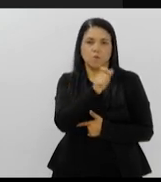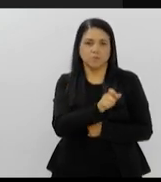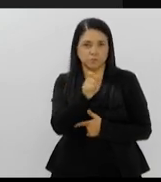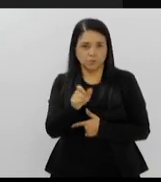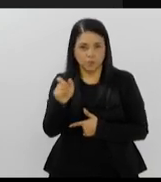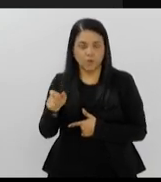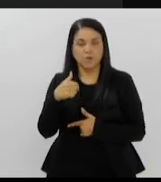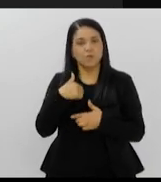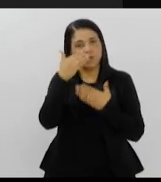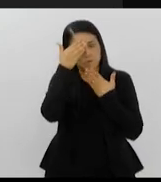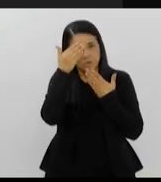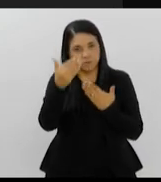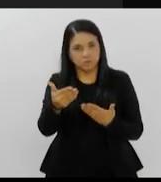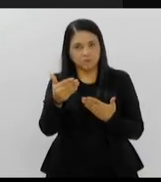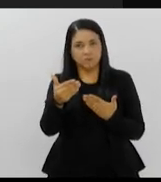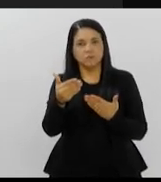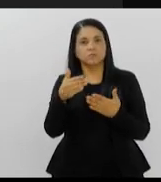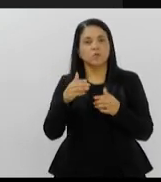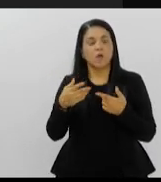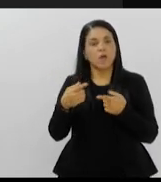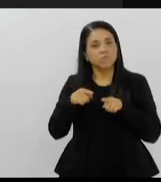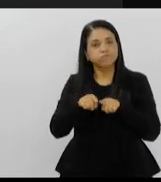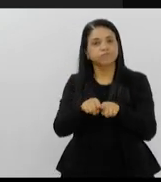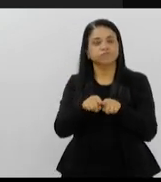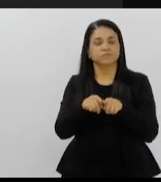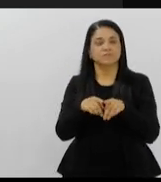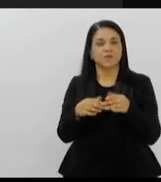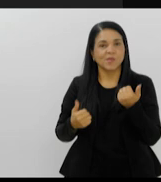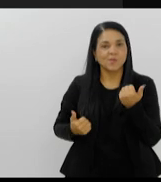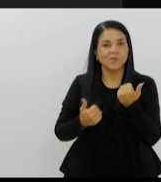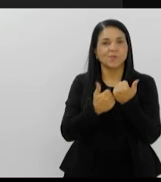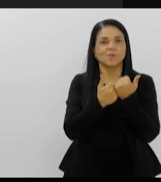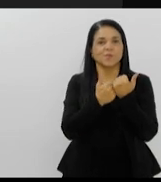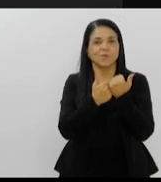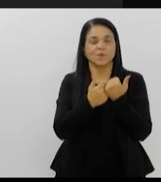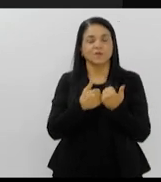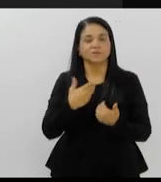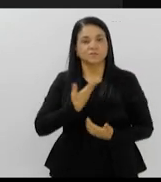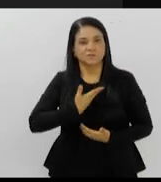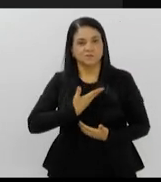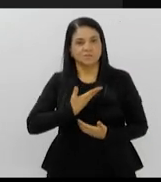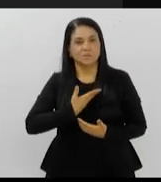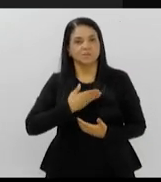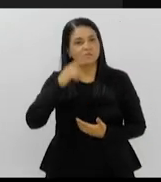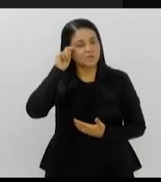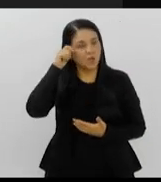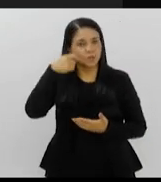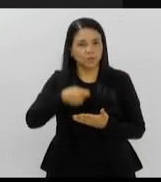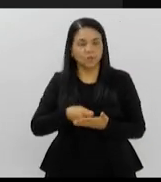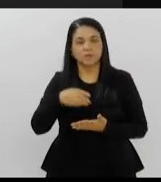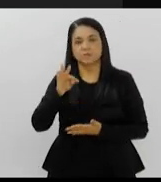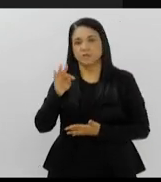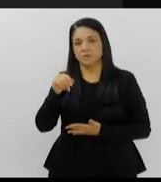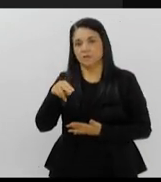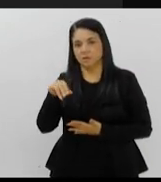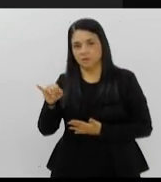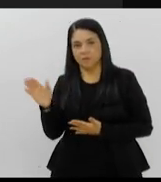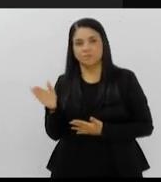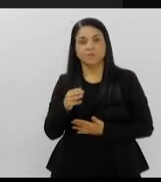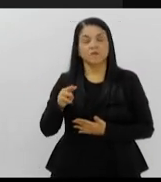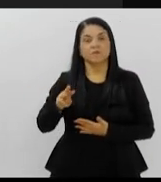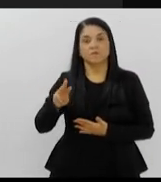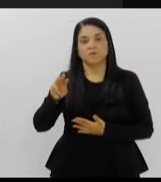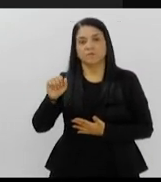agradeço também a colaboração dos colegas, né, que foram autores, a Tânia Rodrigues e